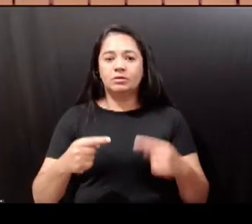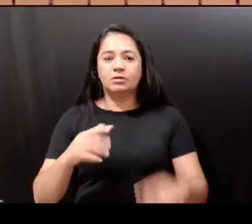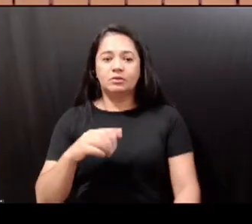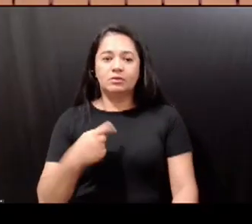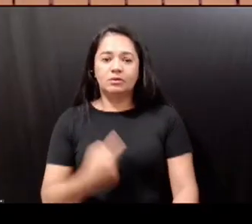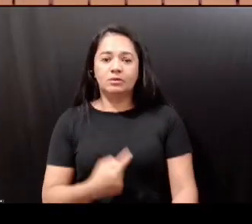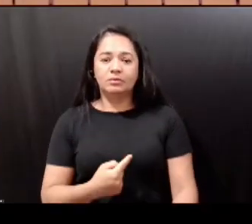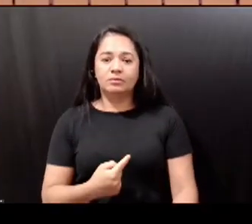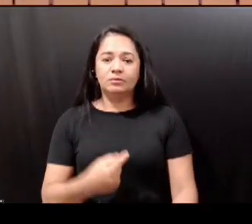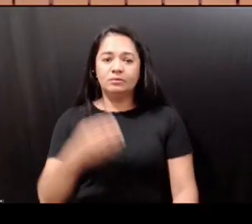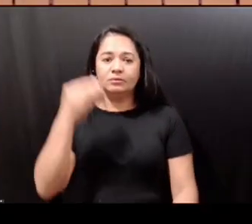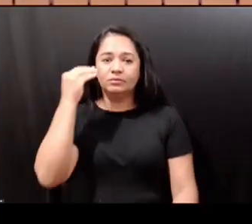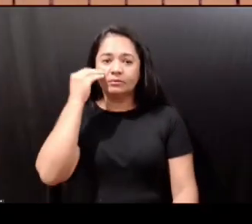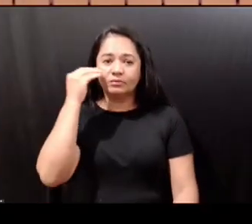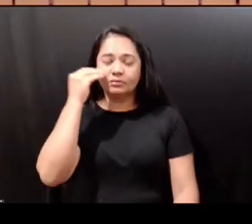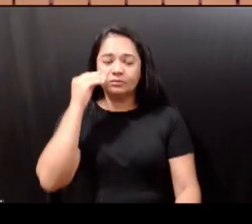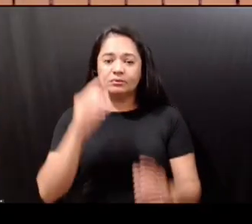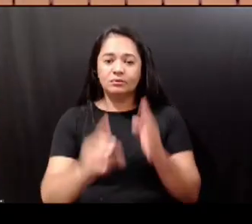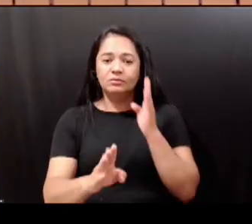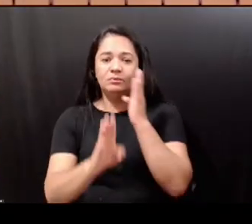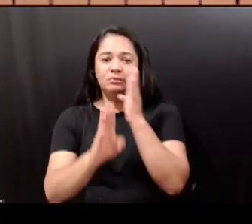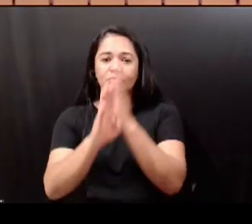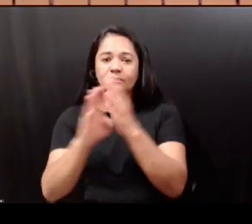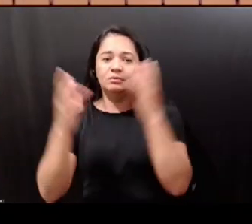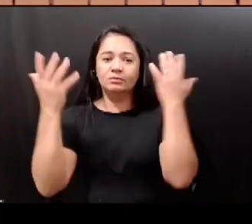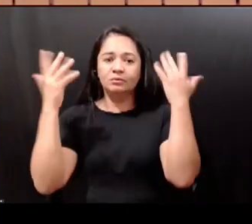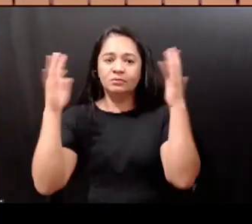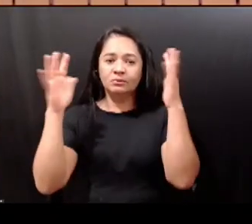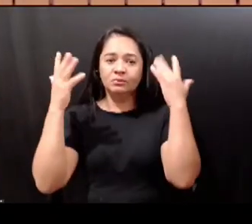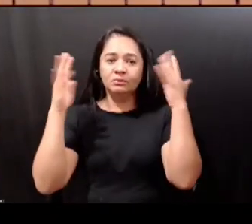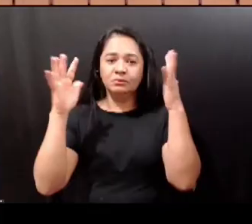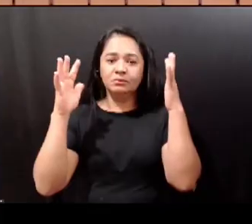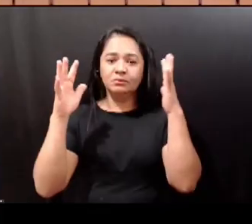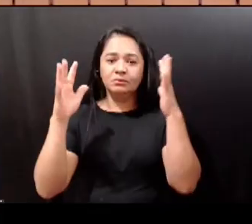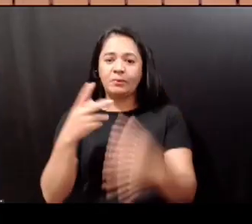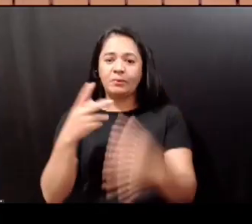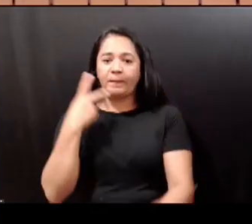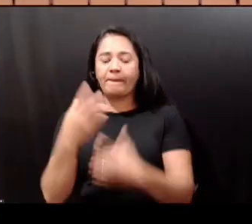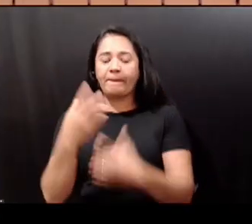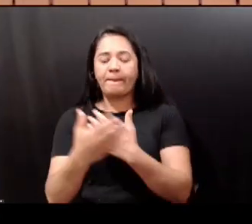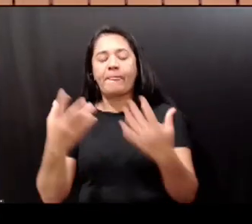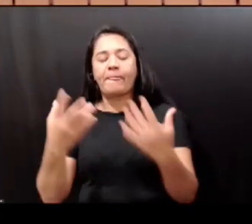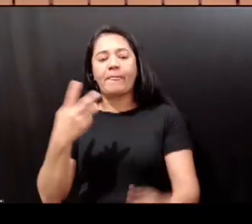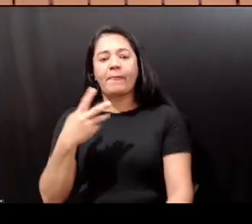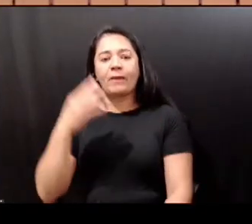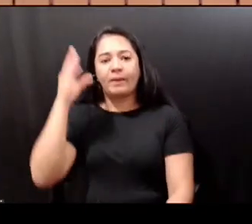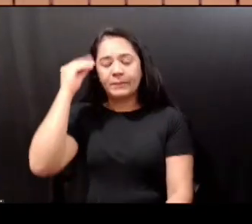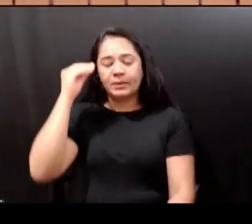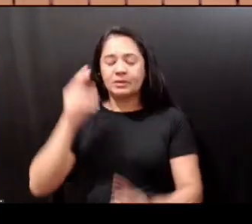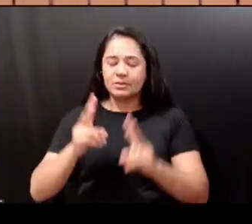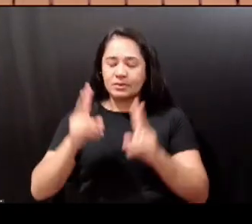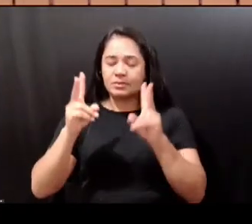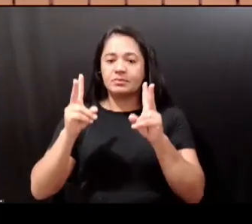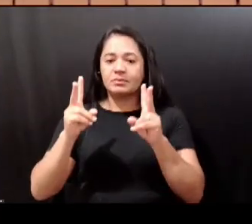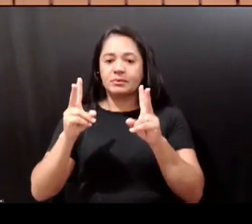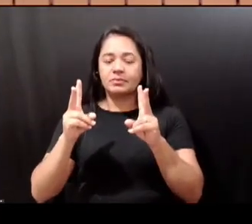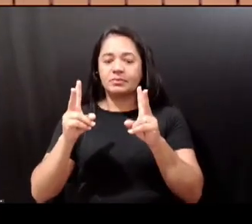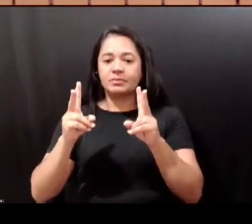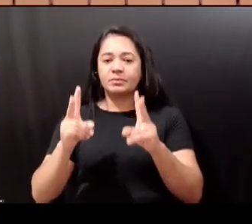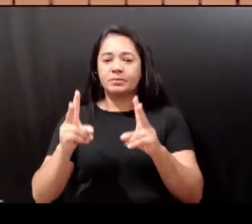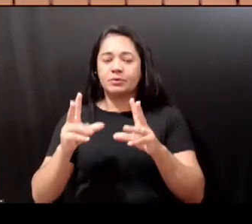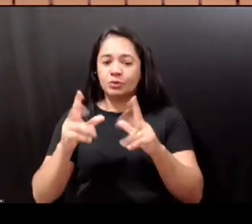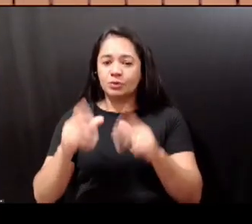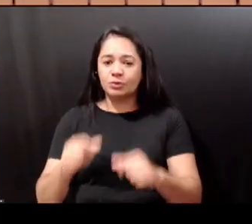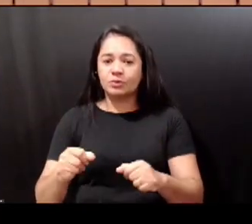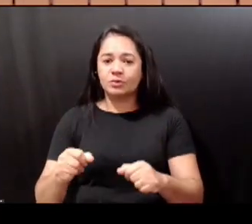achar e ajudar. Então, parabéns ao vereador Benelima, que está sempre aí em todas